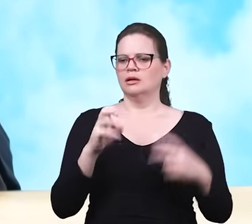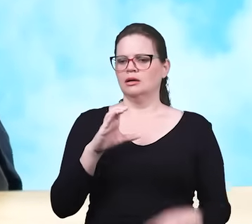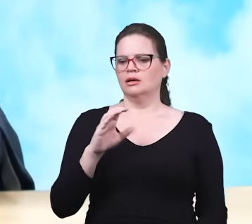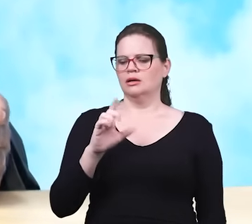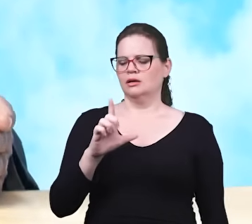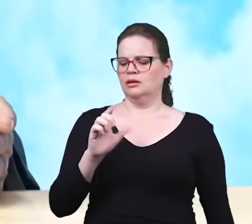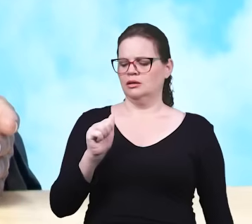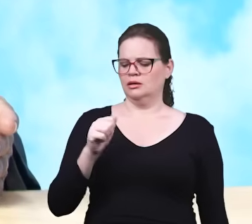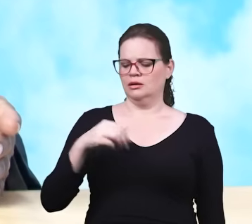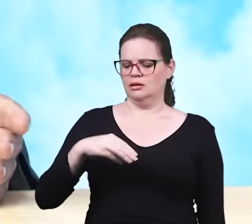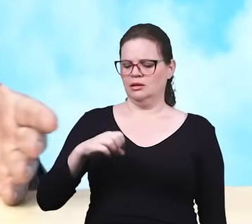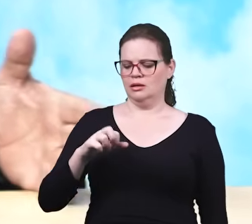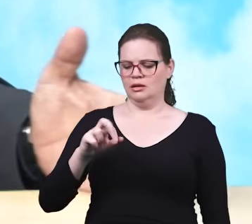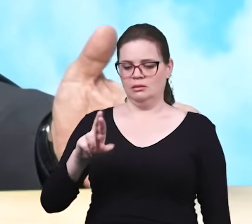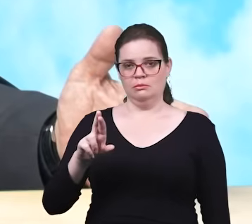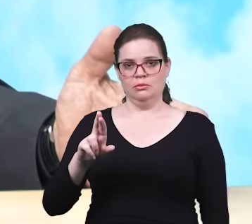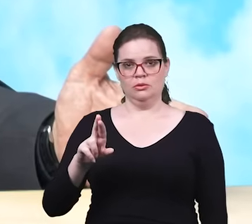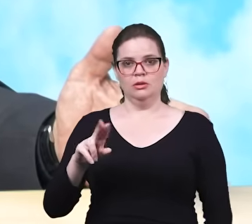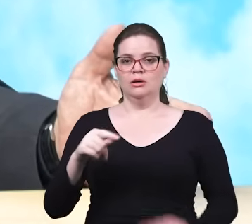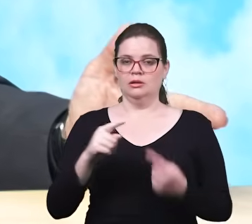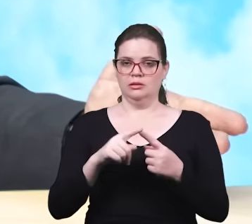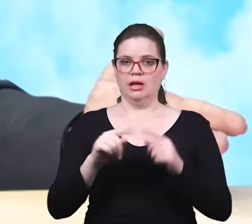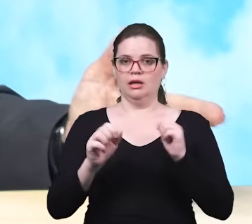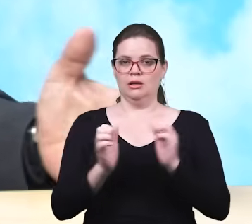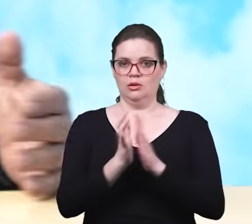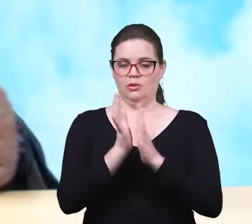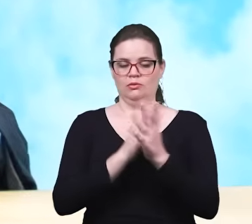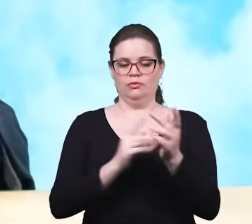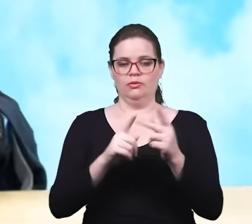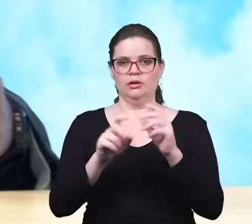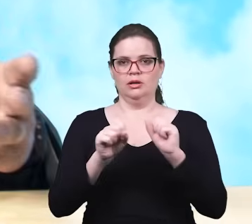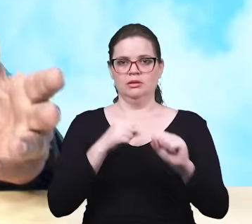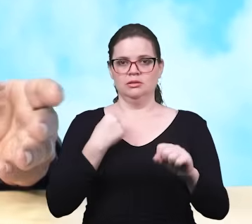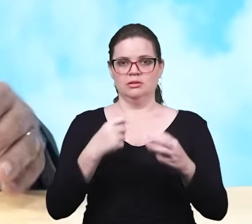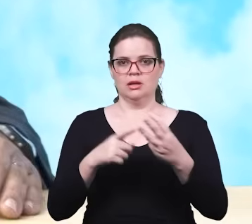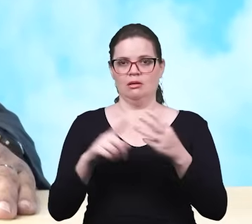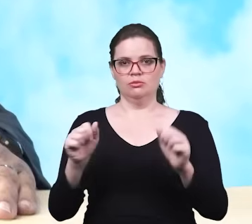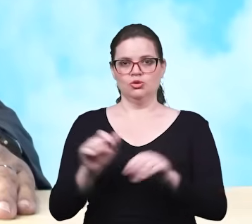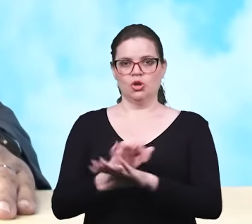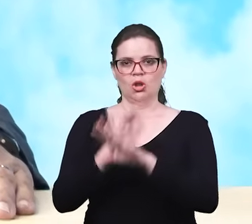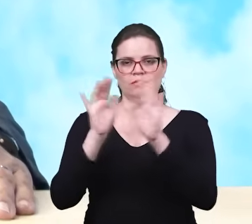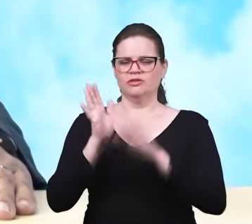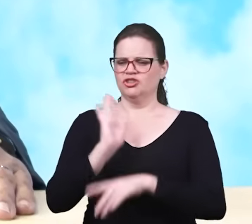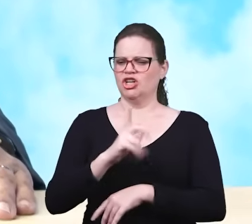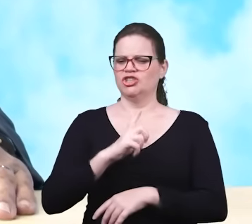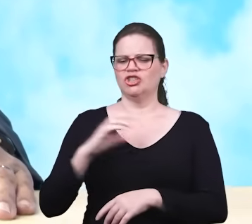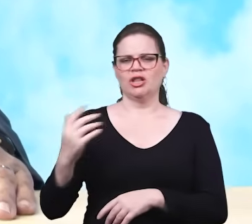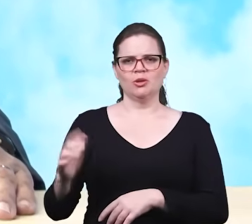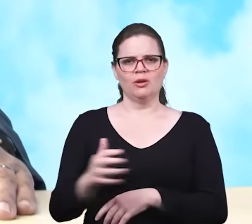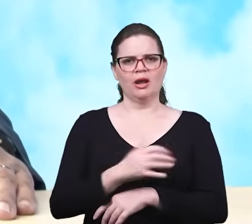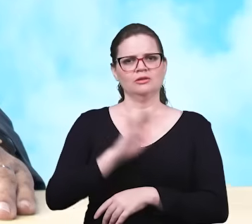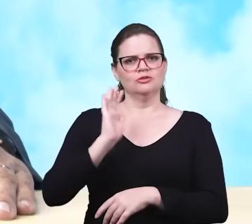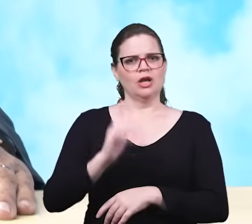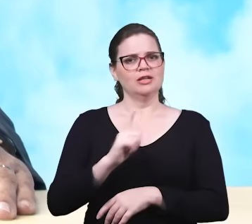Existe louvor, salmos, glorificação. Eles já tinham glorificado, eles já tinham adorado.